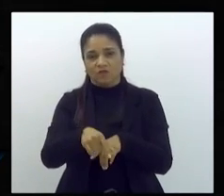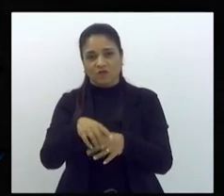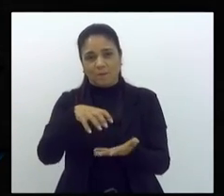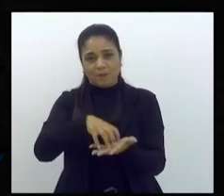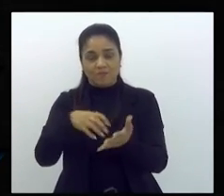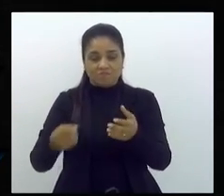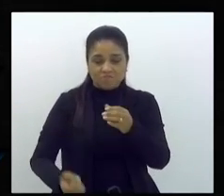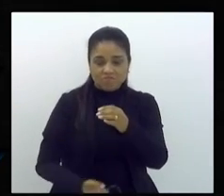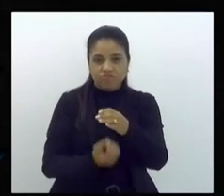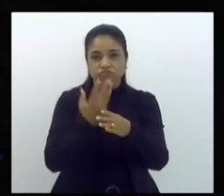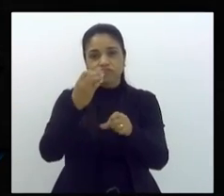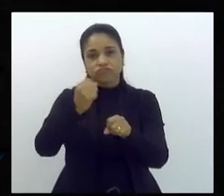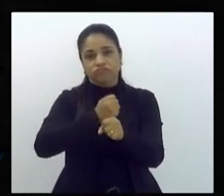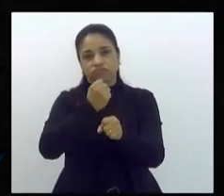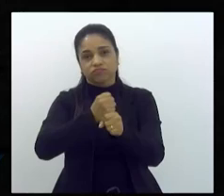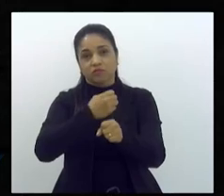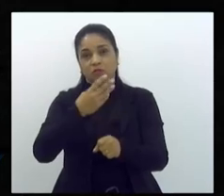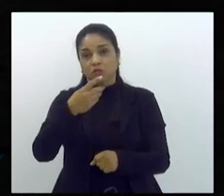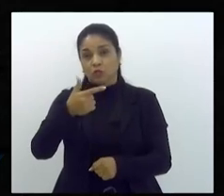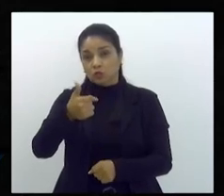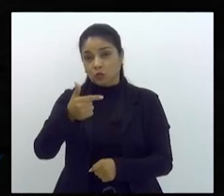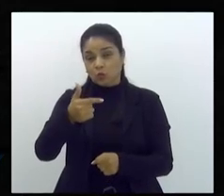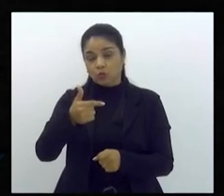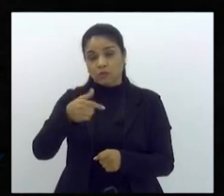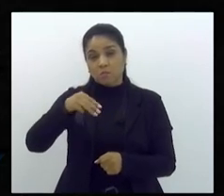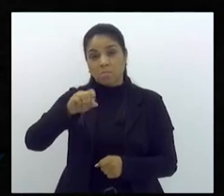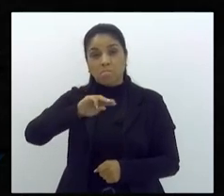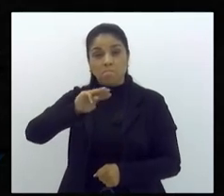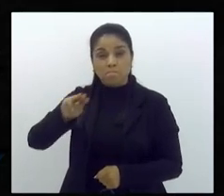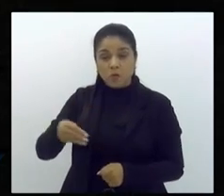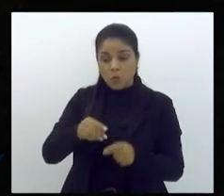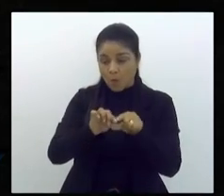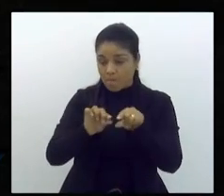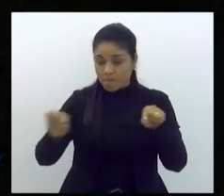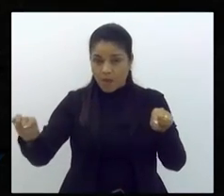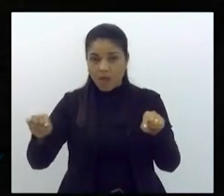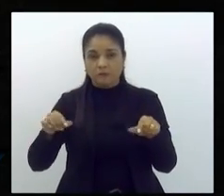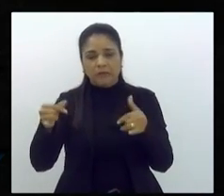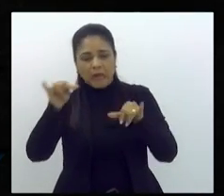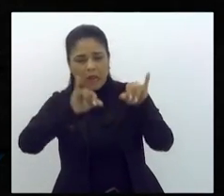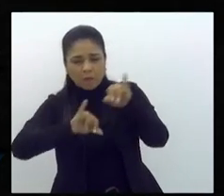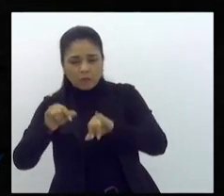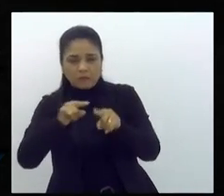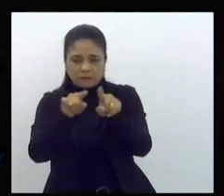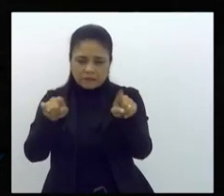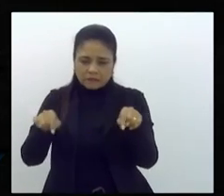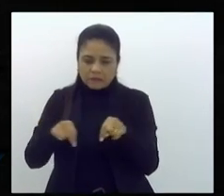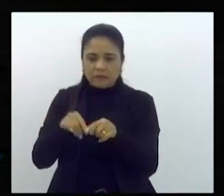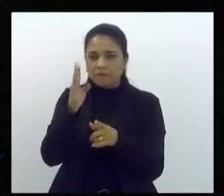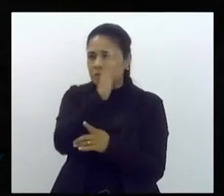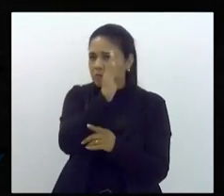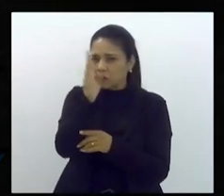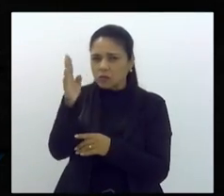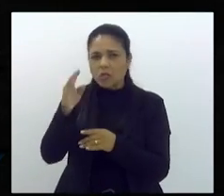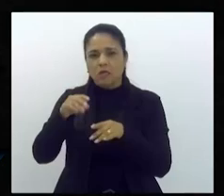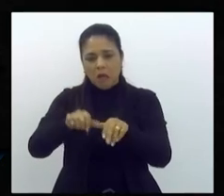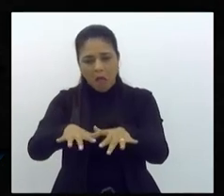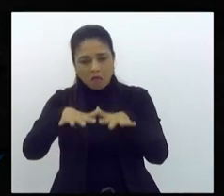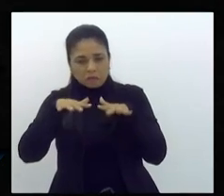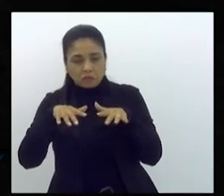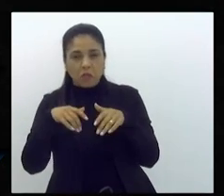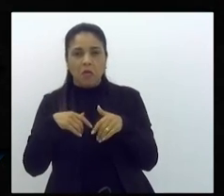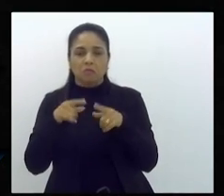de 12 mil metros quadrados e contará com sala de aulas Laboratórios biblioteca auditório